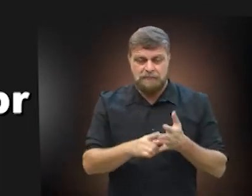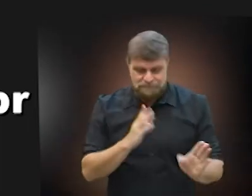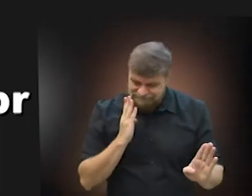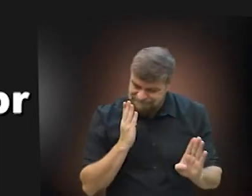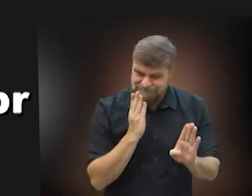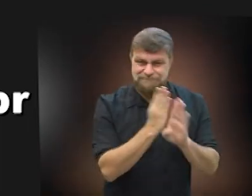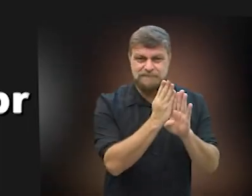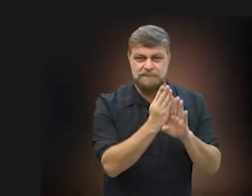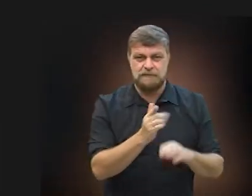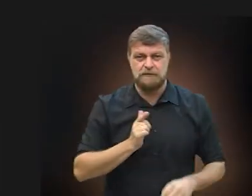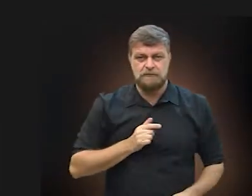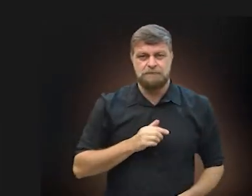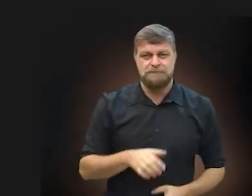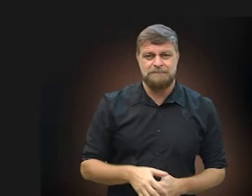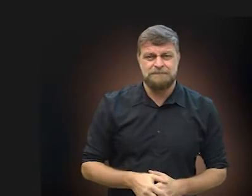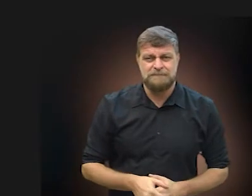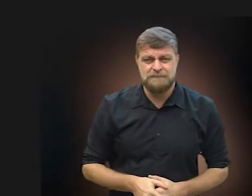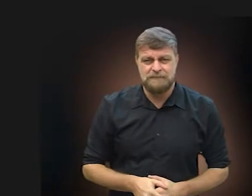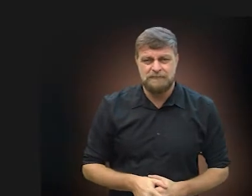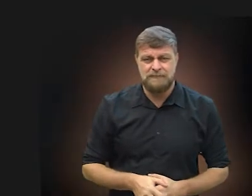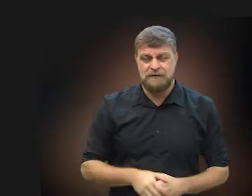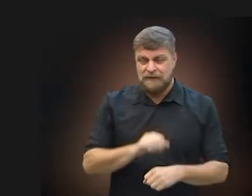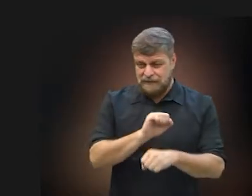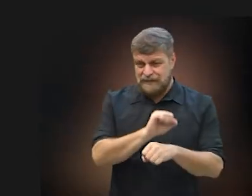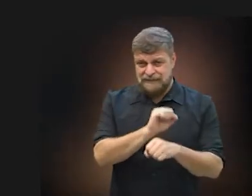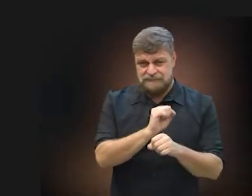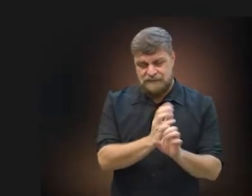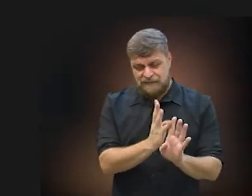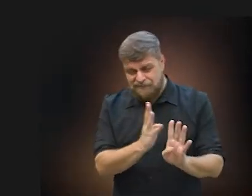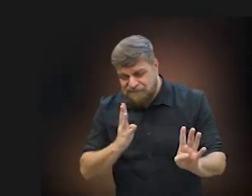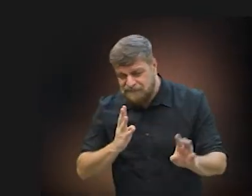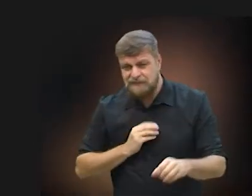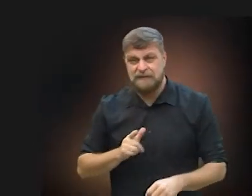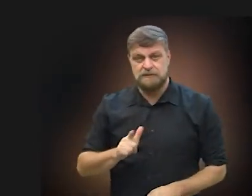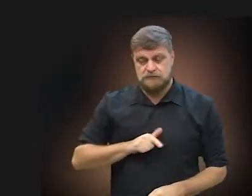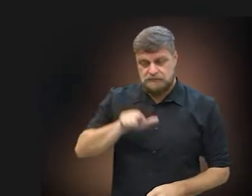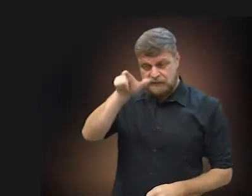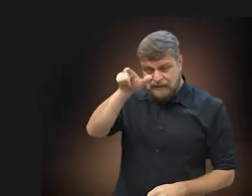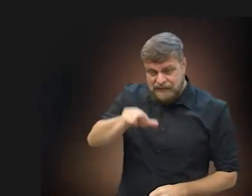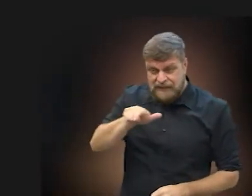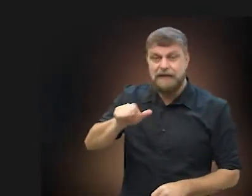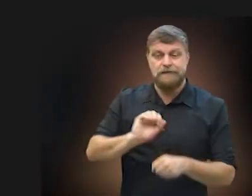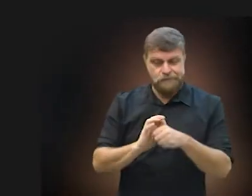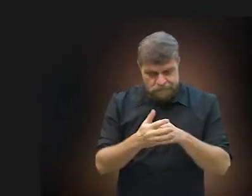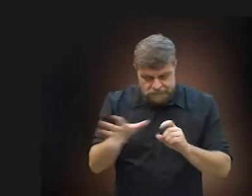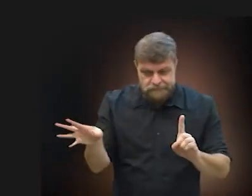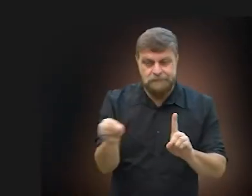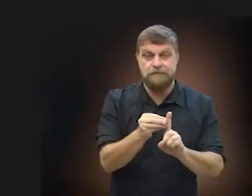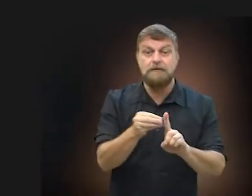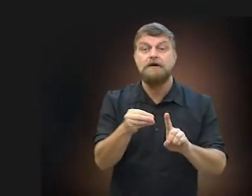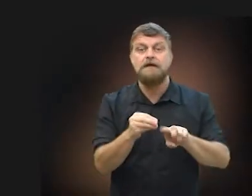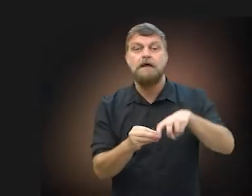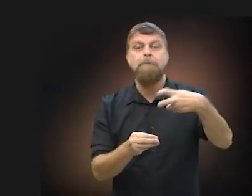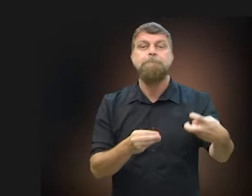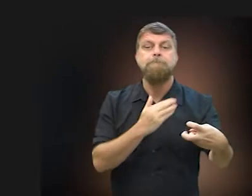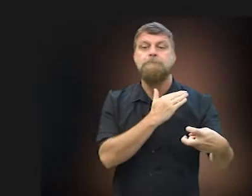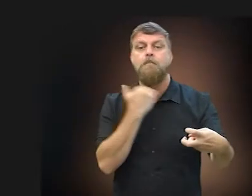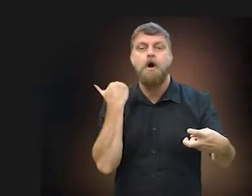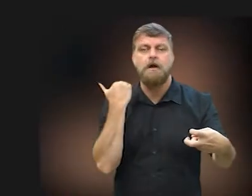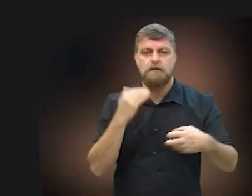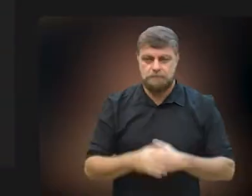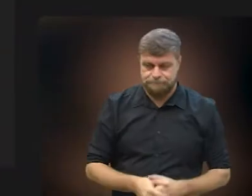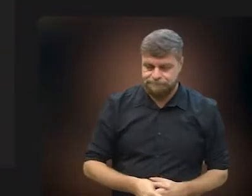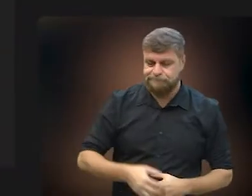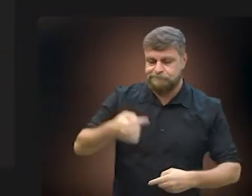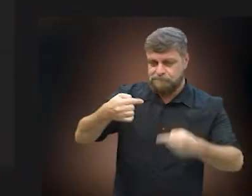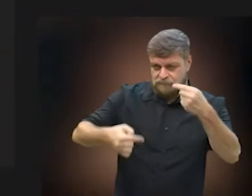foi diagnosticado num serviço de retaguarda como portador da Covid e veio a